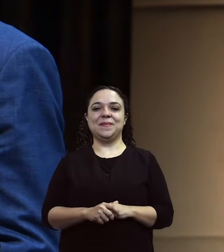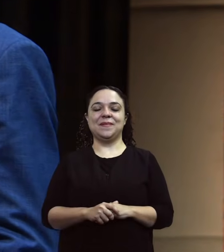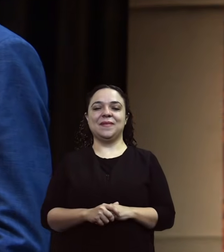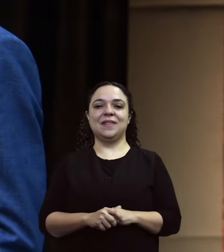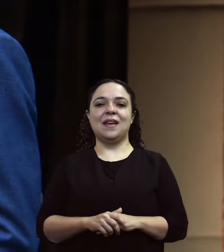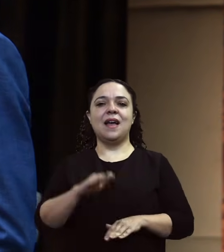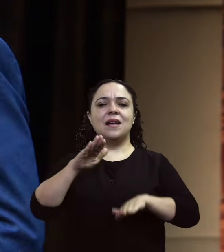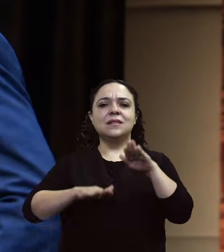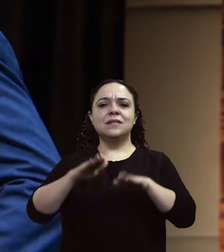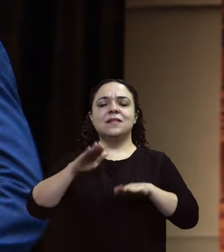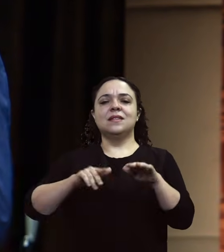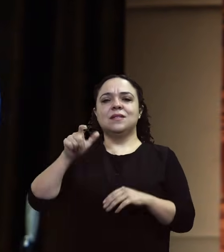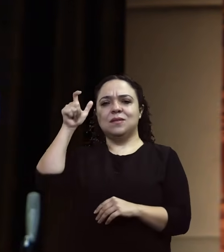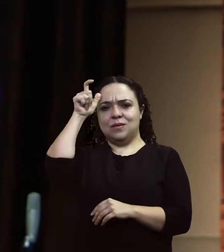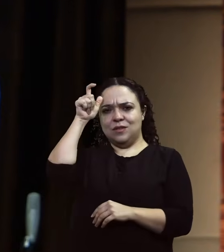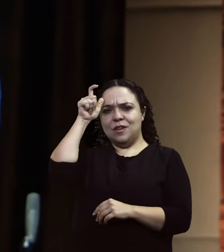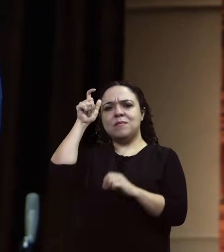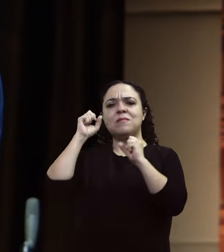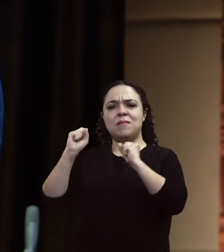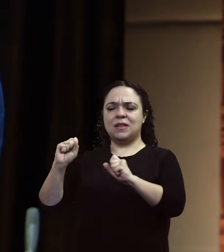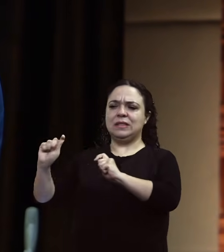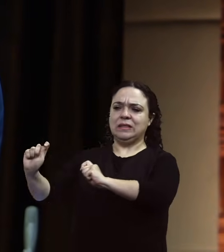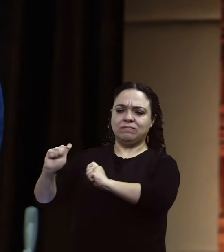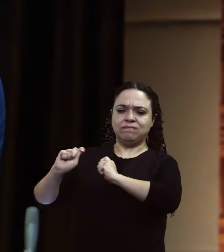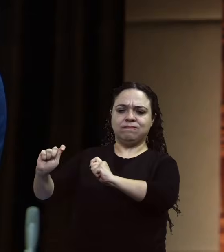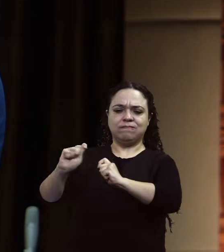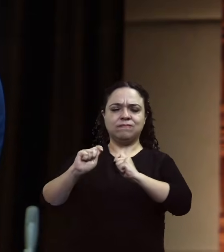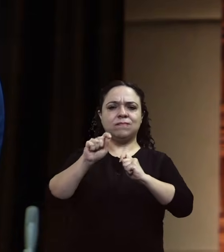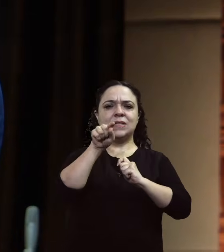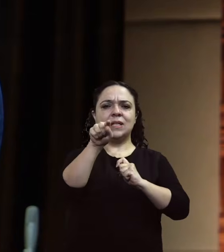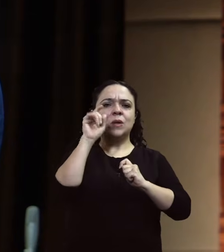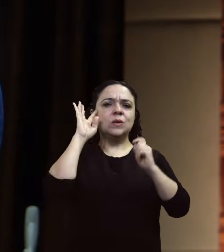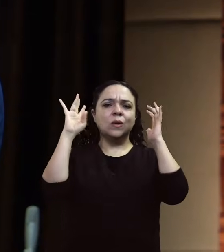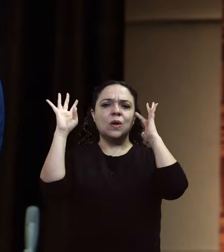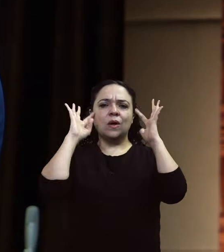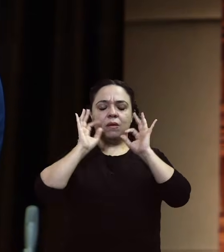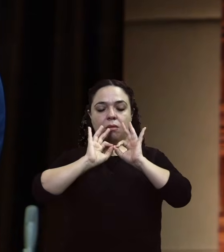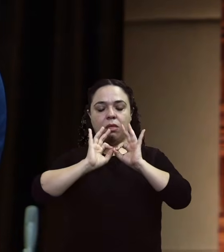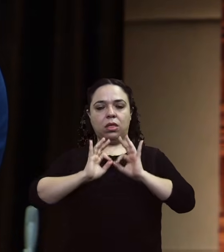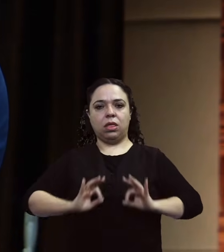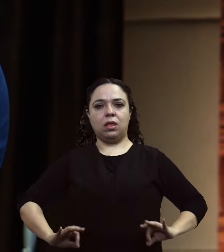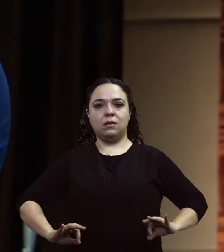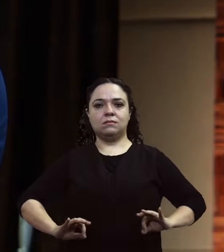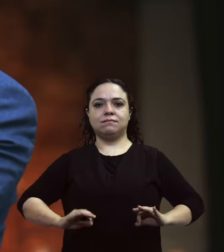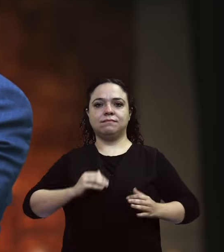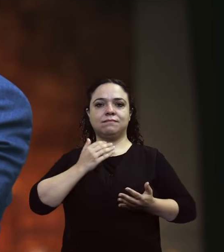O inimigo vai tentar de todas as formas frustrar os sonhos de Deus na nossa vida.